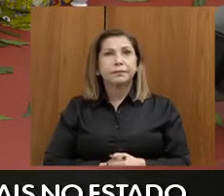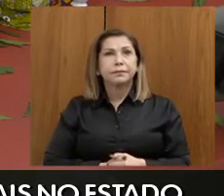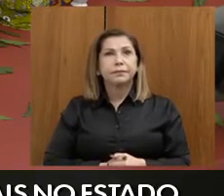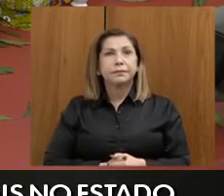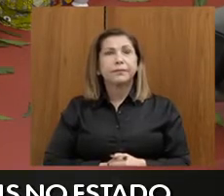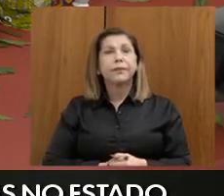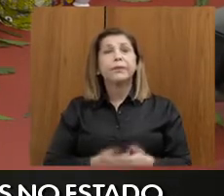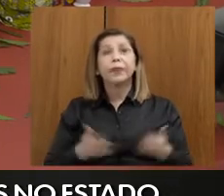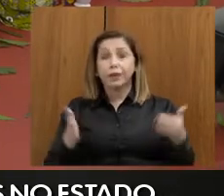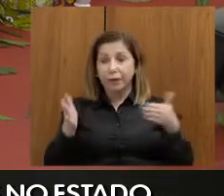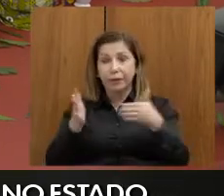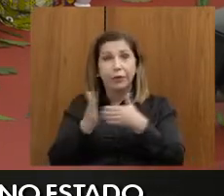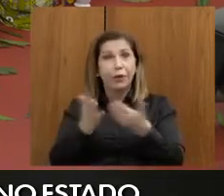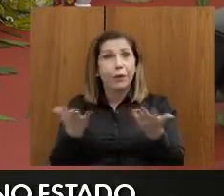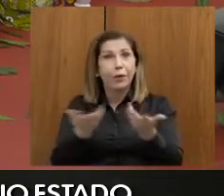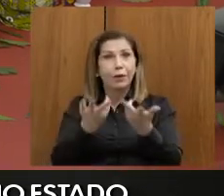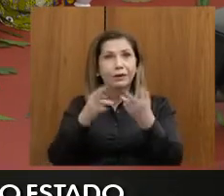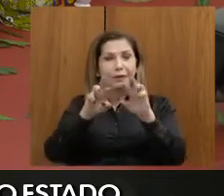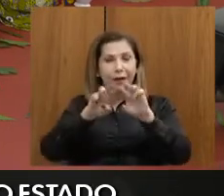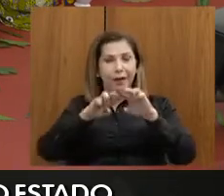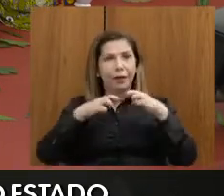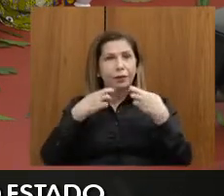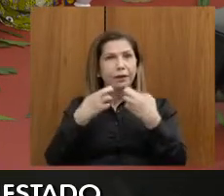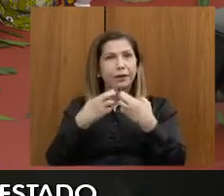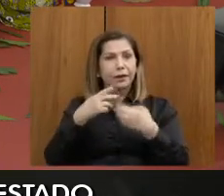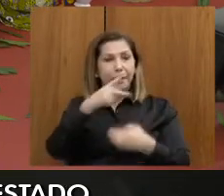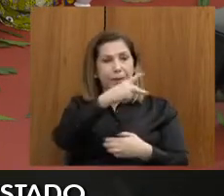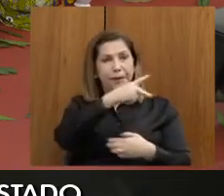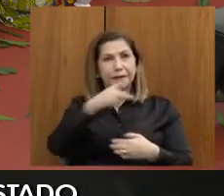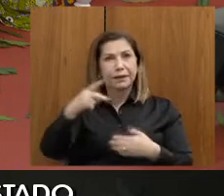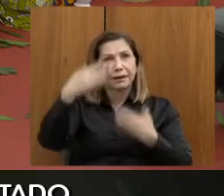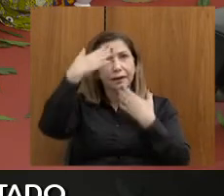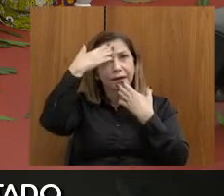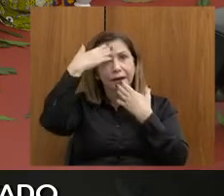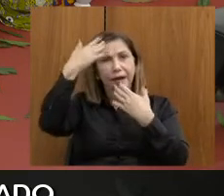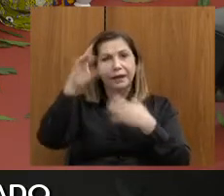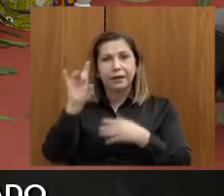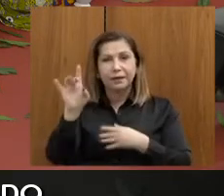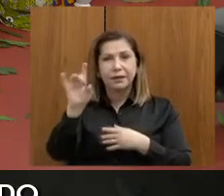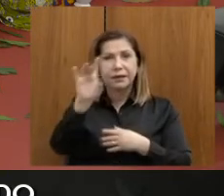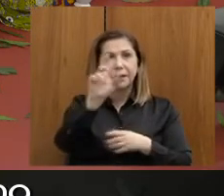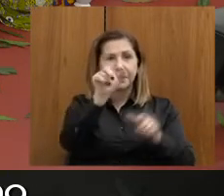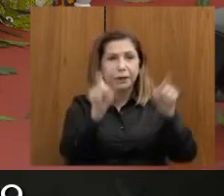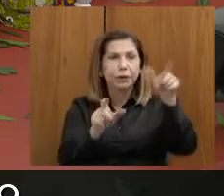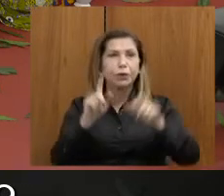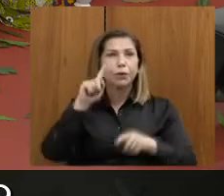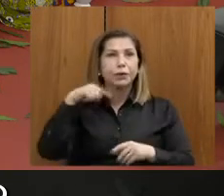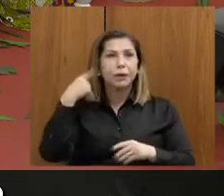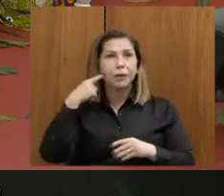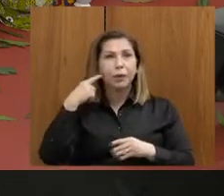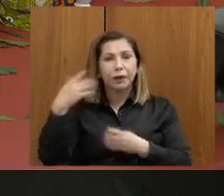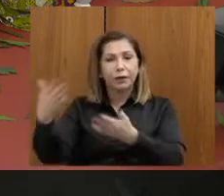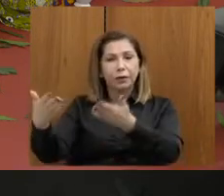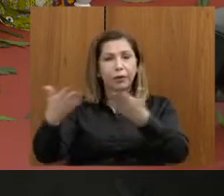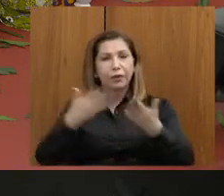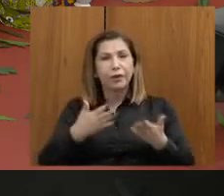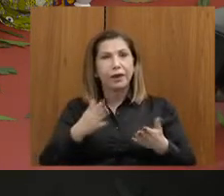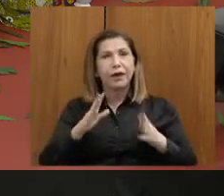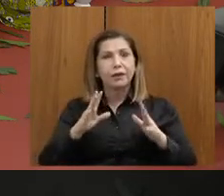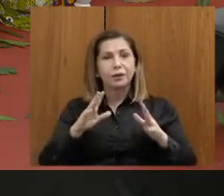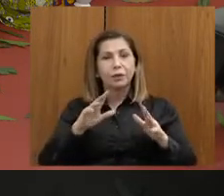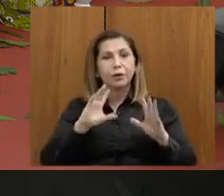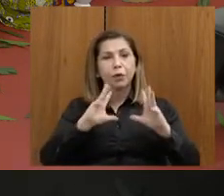é cumprida a finalidade da reunião a presidência agradece a presença dos parlamentares dos convidados e demais